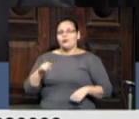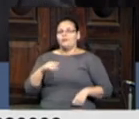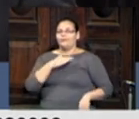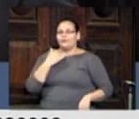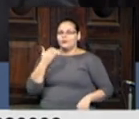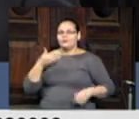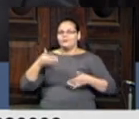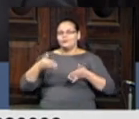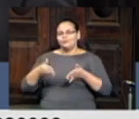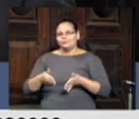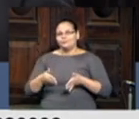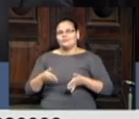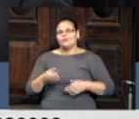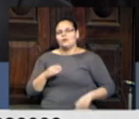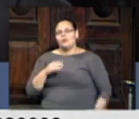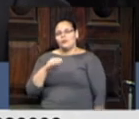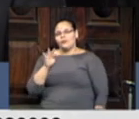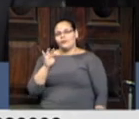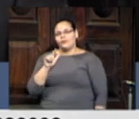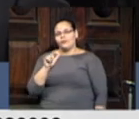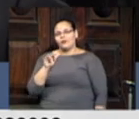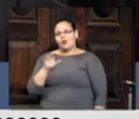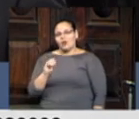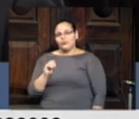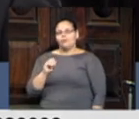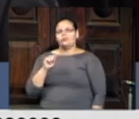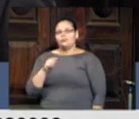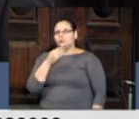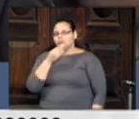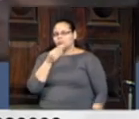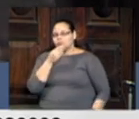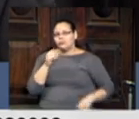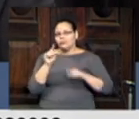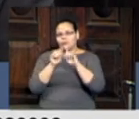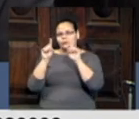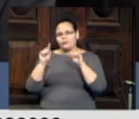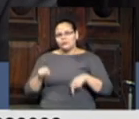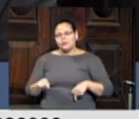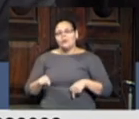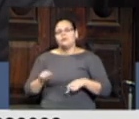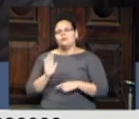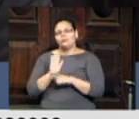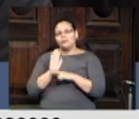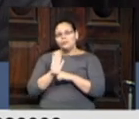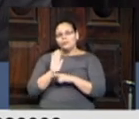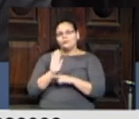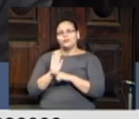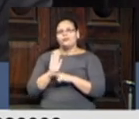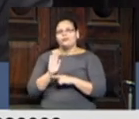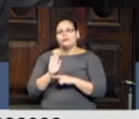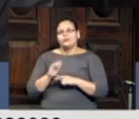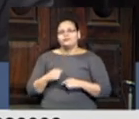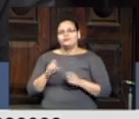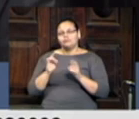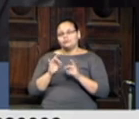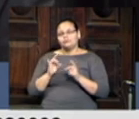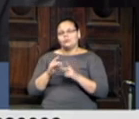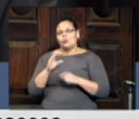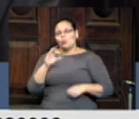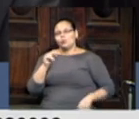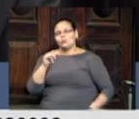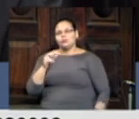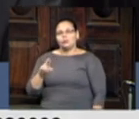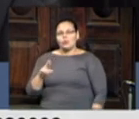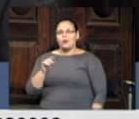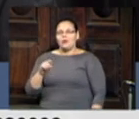faleceu Flávio Silva, um funcionário da Comissão de Defesa do Consumidor. Teve um infarto aos 44